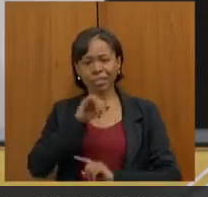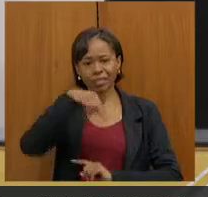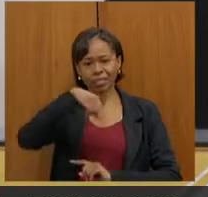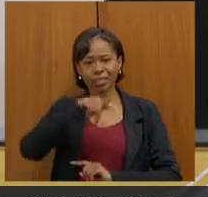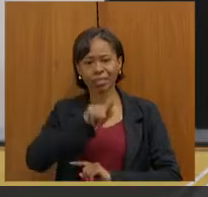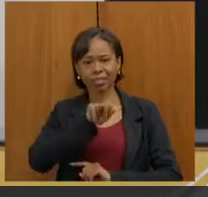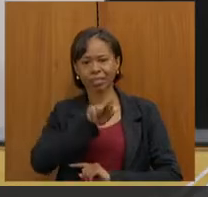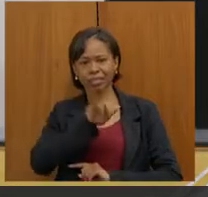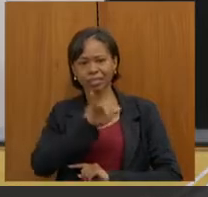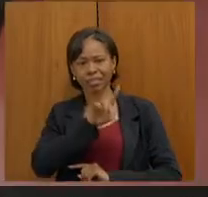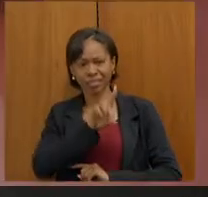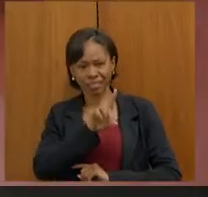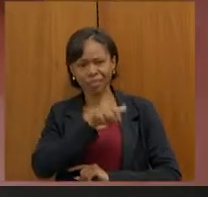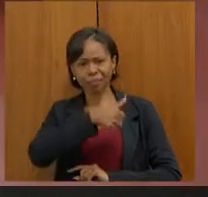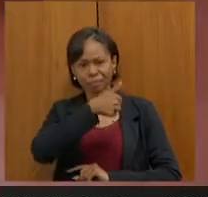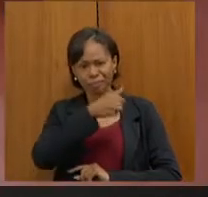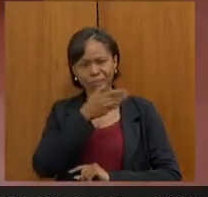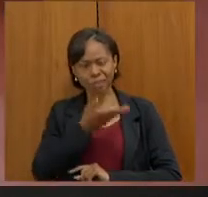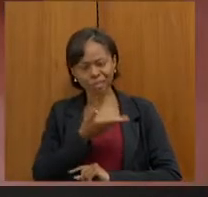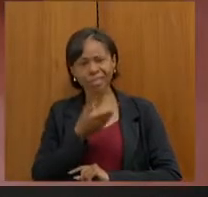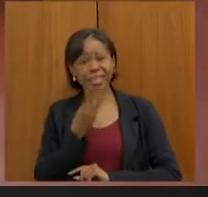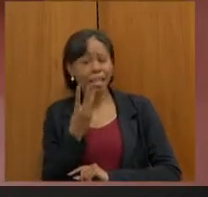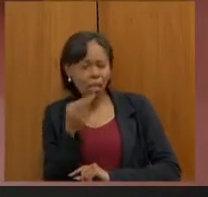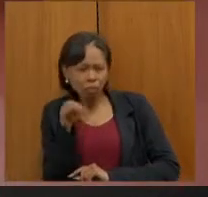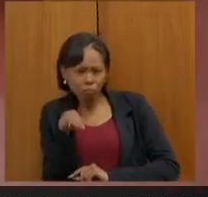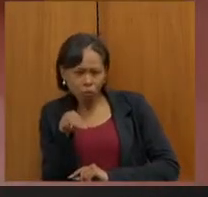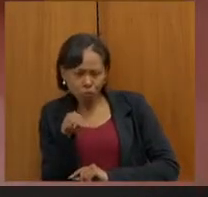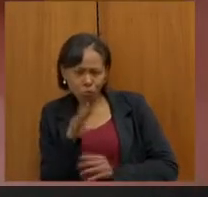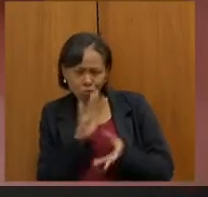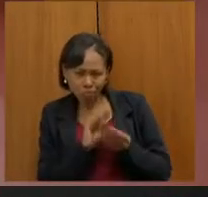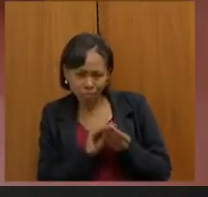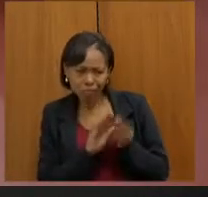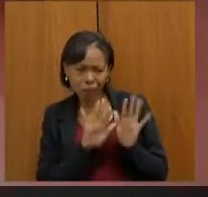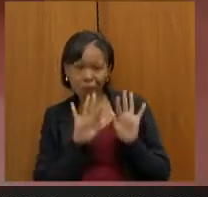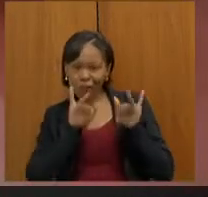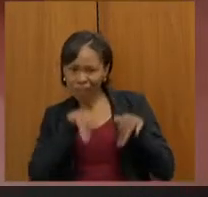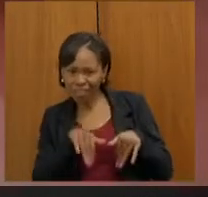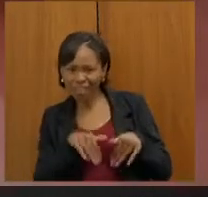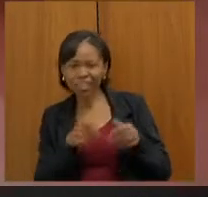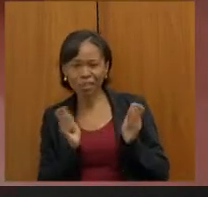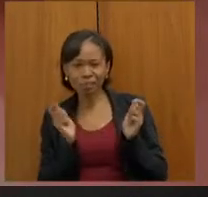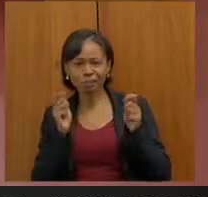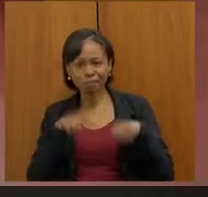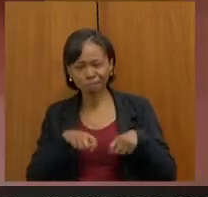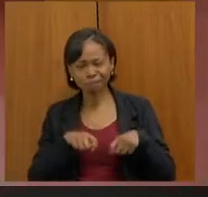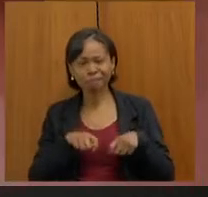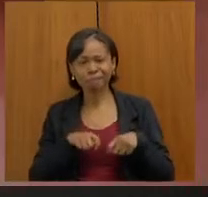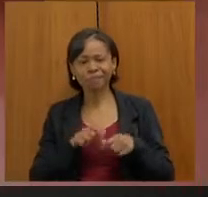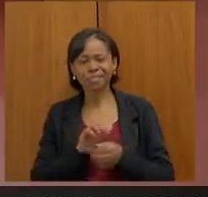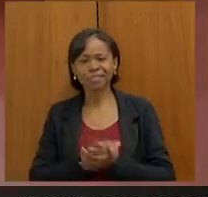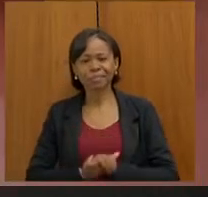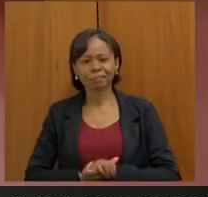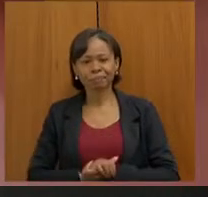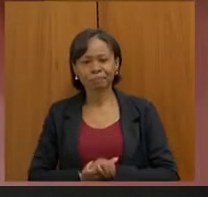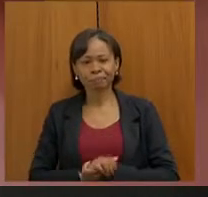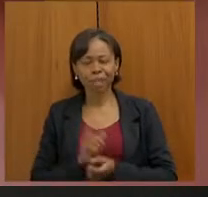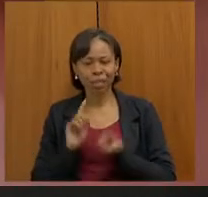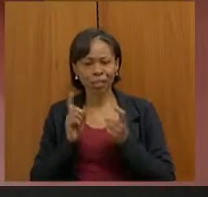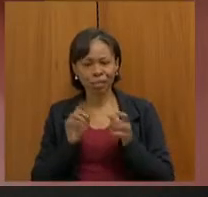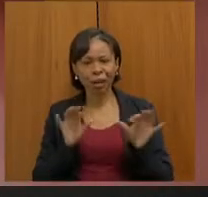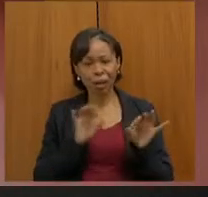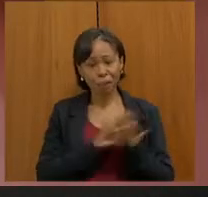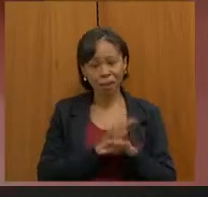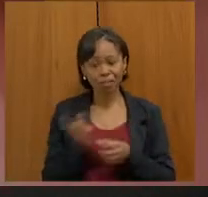para fazer uma fala deve três minutos realmente para uma saudação final para que a gente possa encerrar nossas atividades e